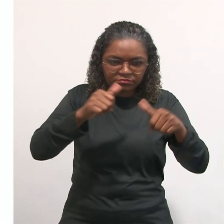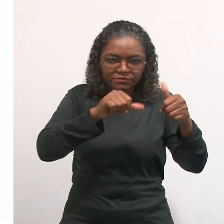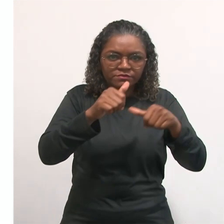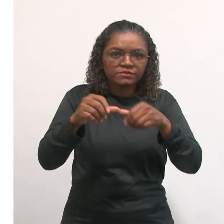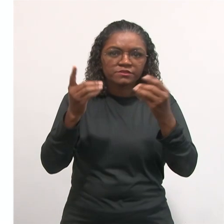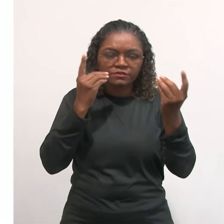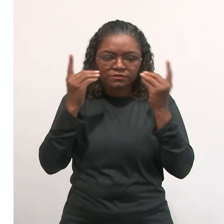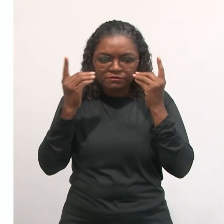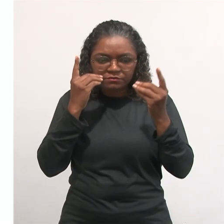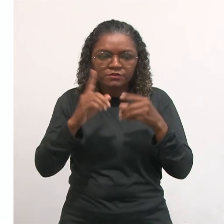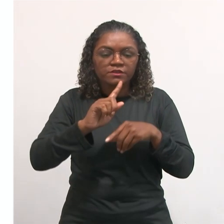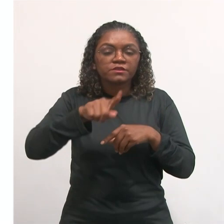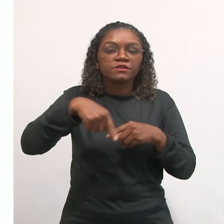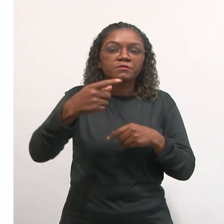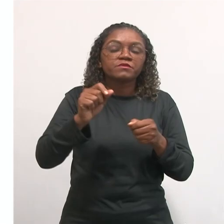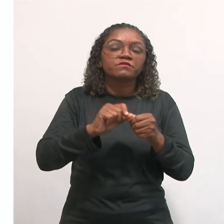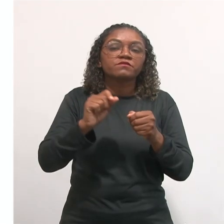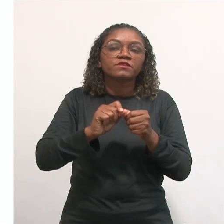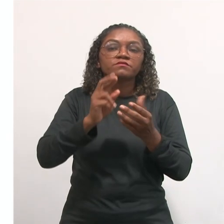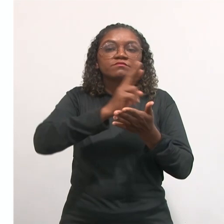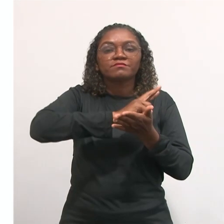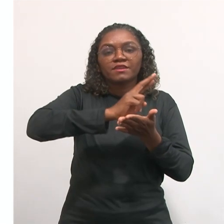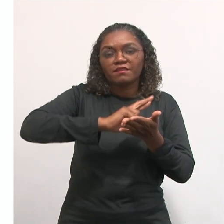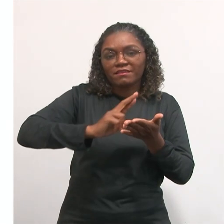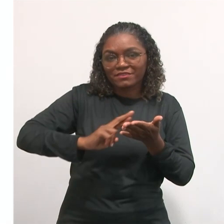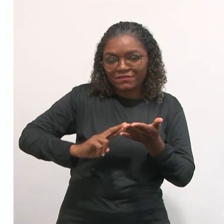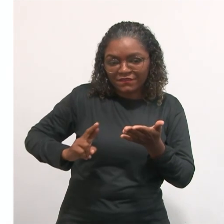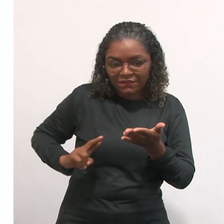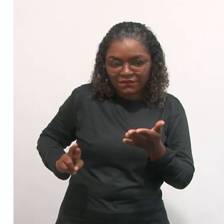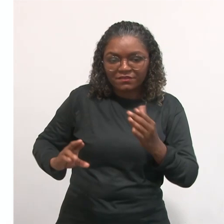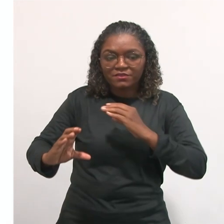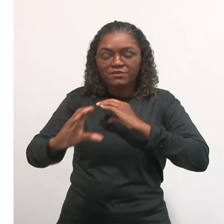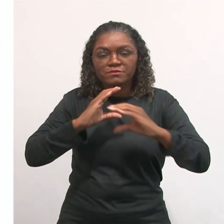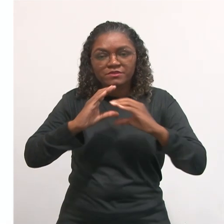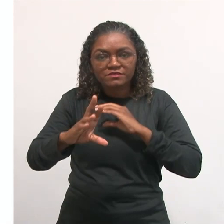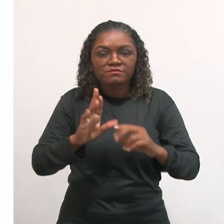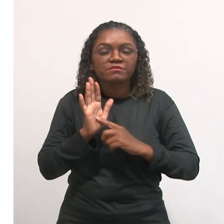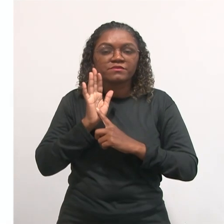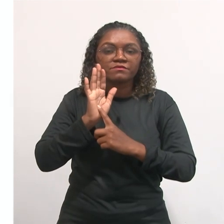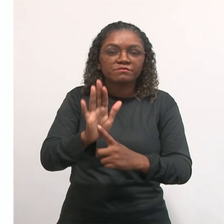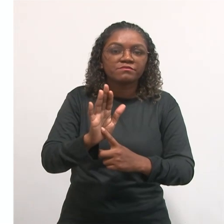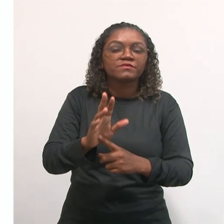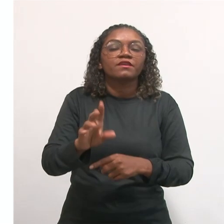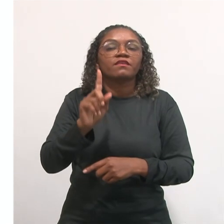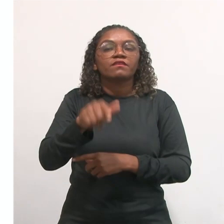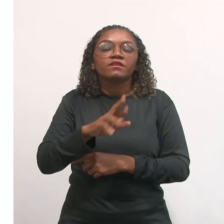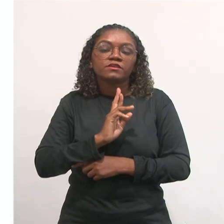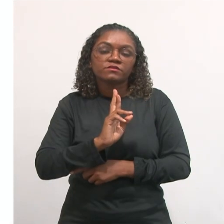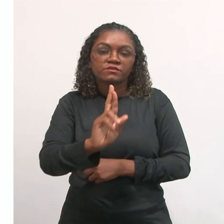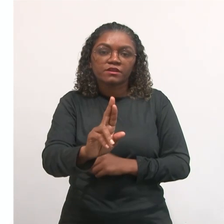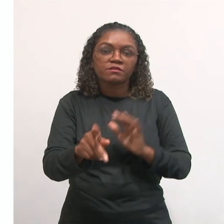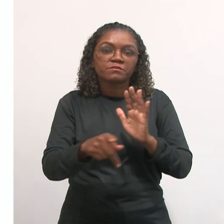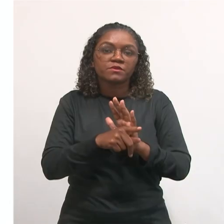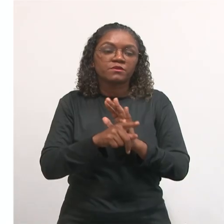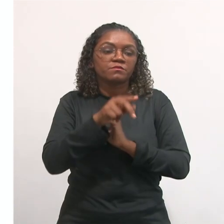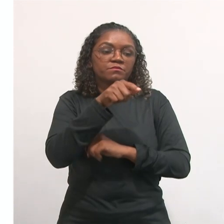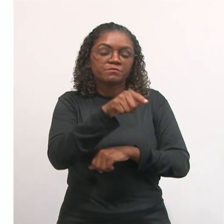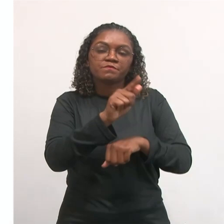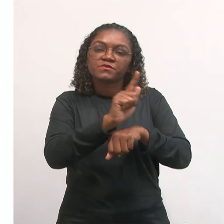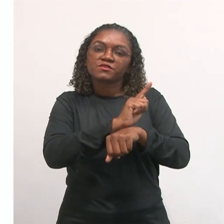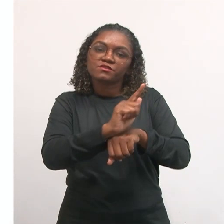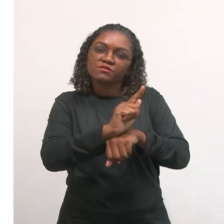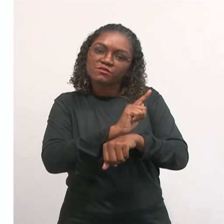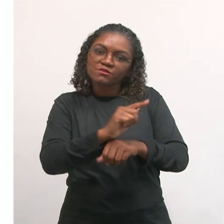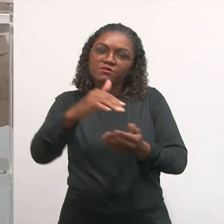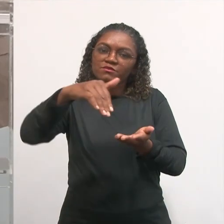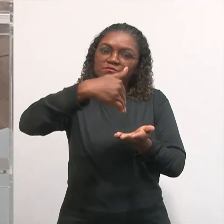a gente vai emitir um relatório final e fazer essa comunicação desses resultados ao gestor da secretaria